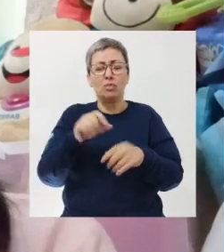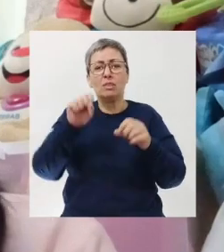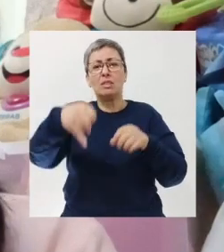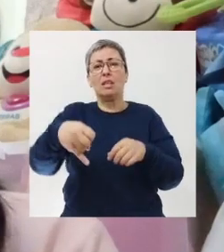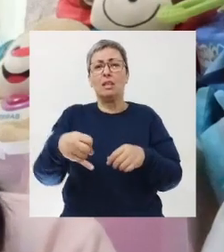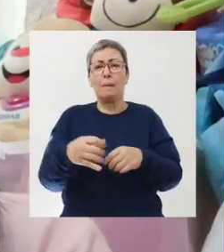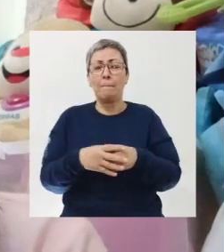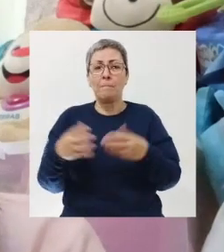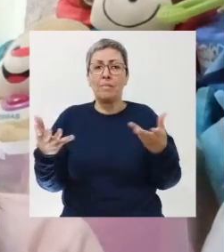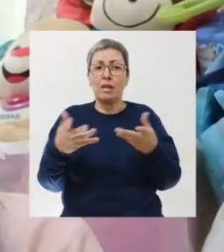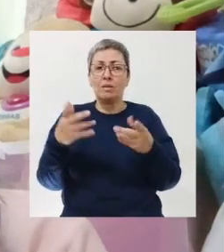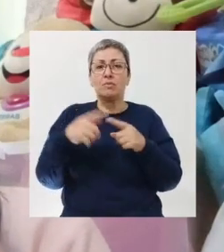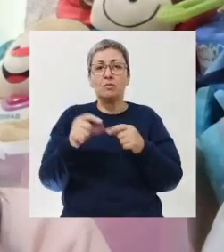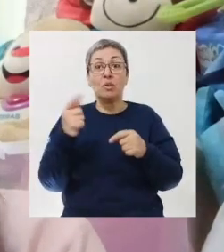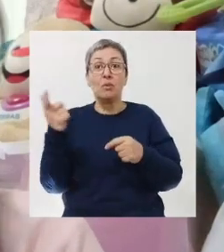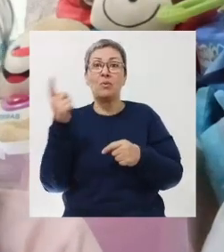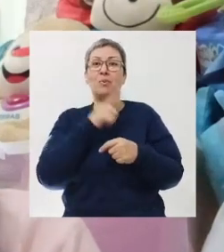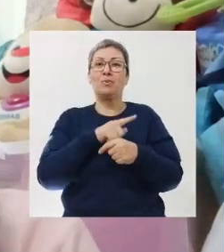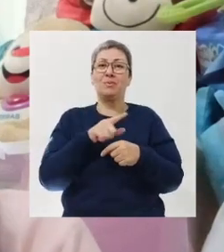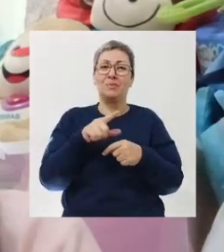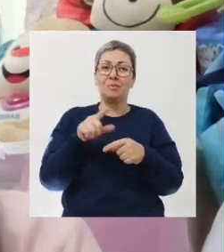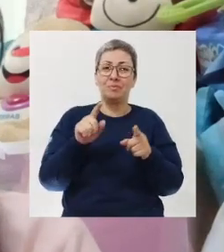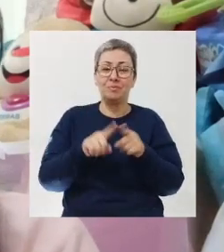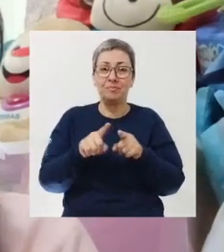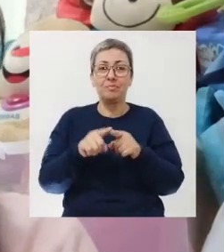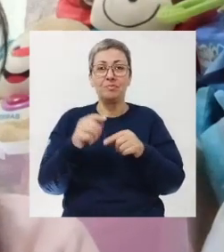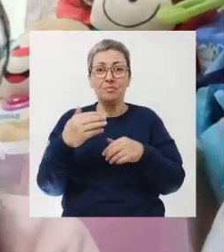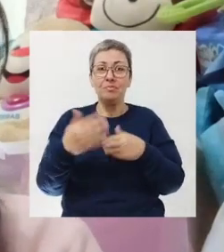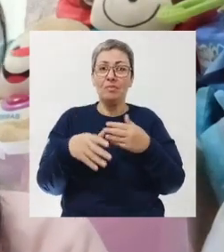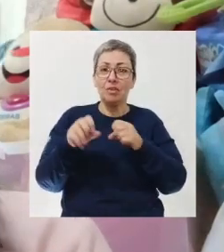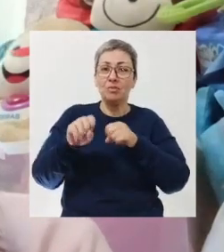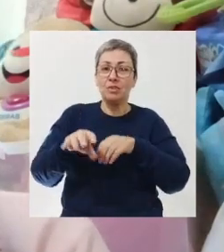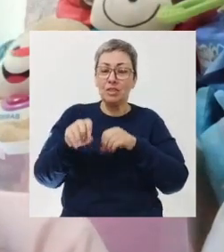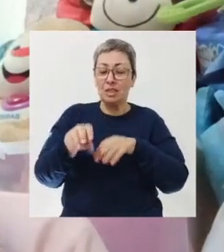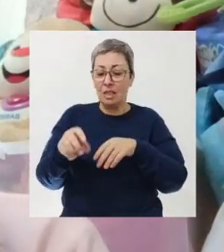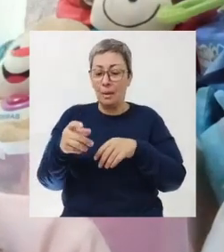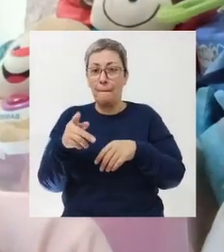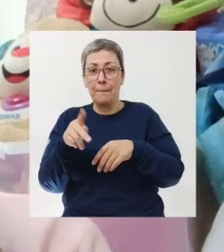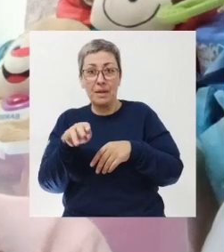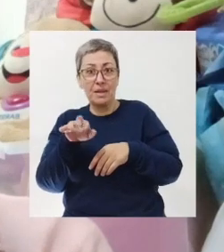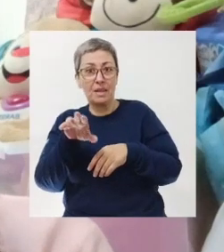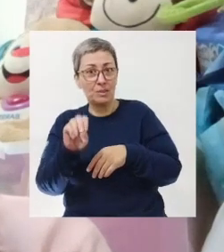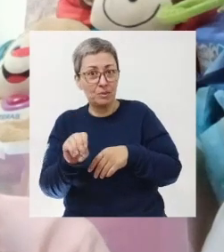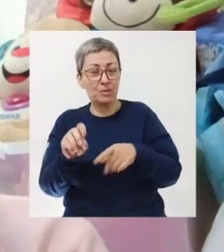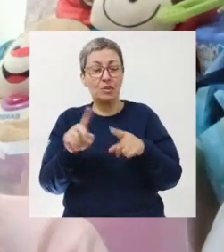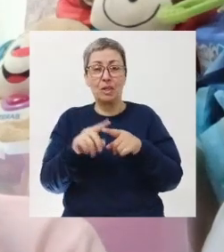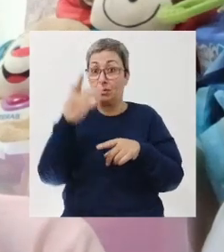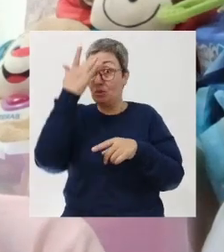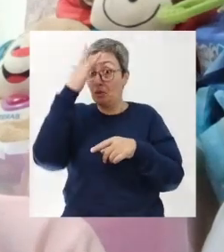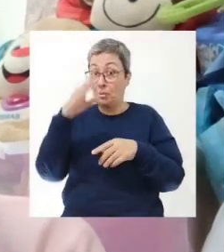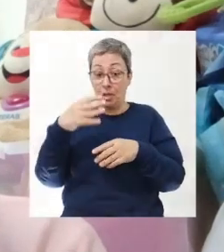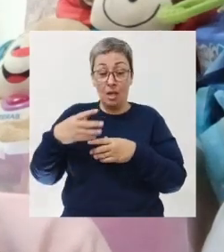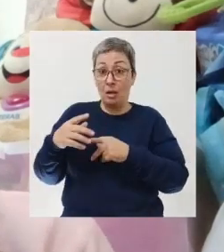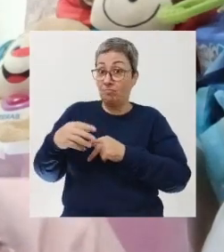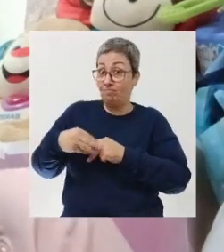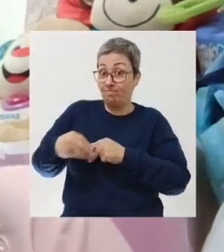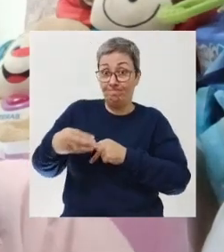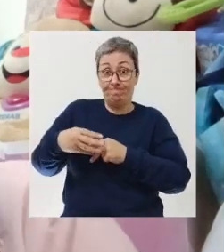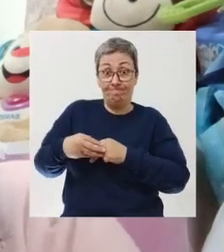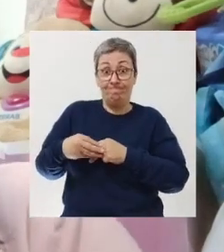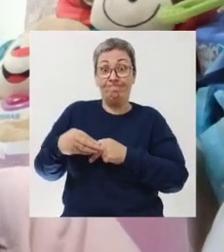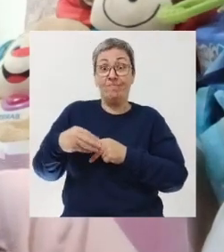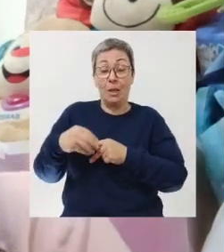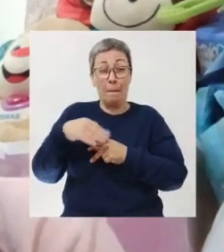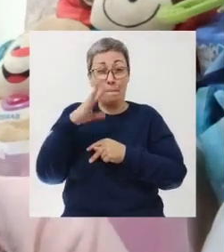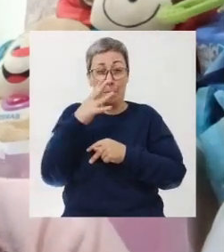não, você consegue. Aí a gente conseguiu, né, assim, fui ensinando o Pedro, né, o Pedro, ele não sabia pegar